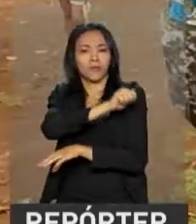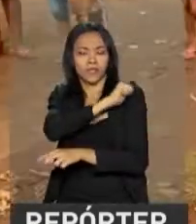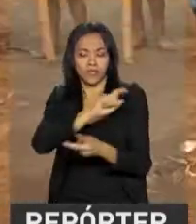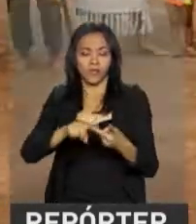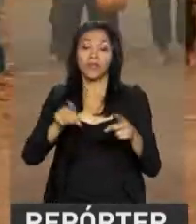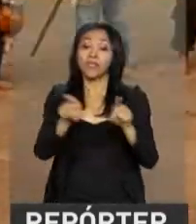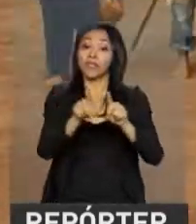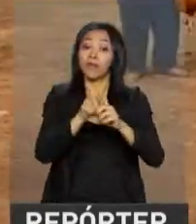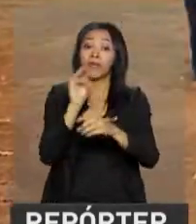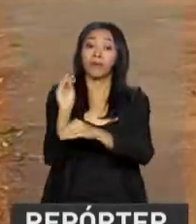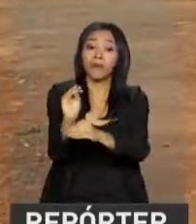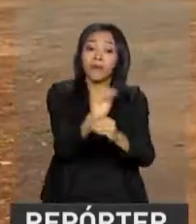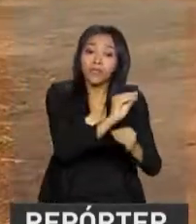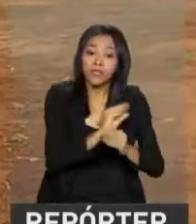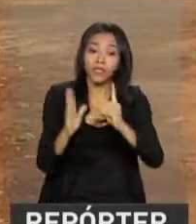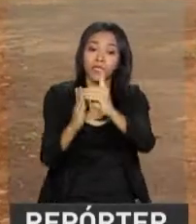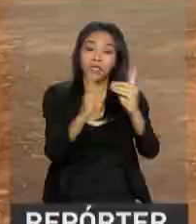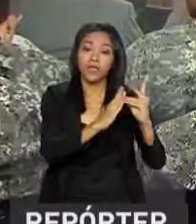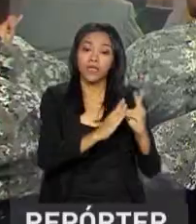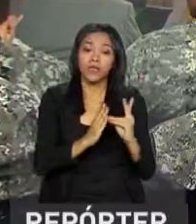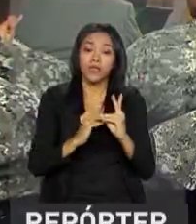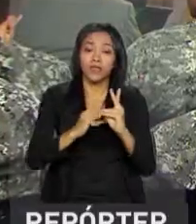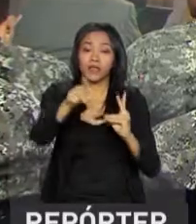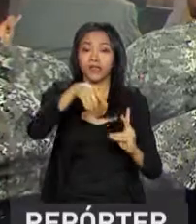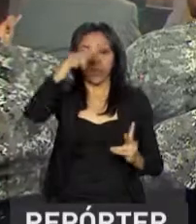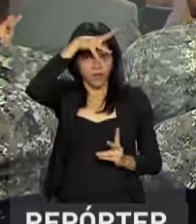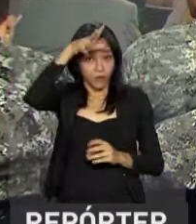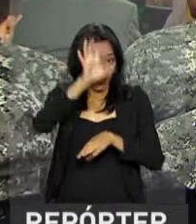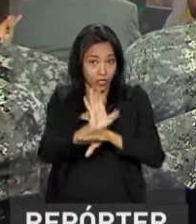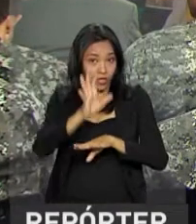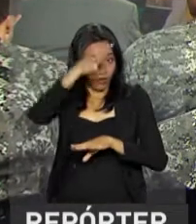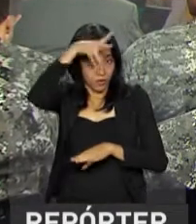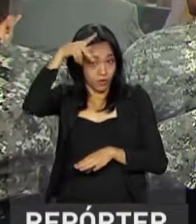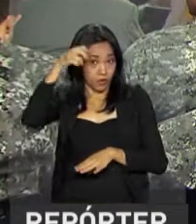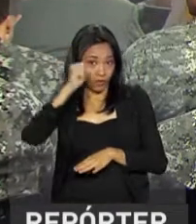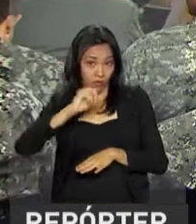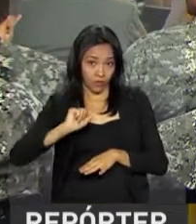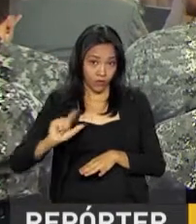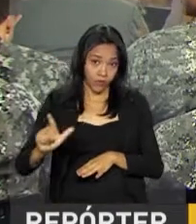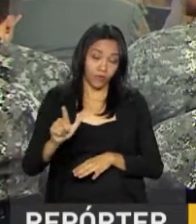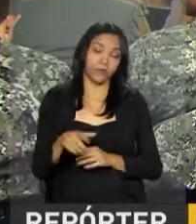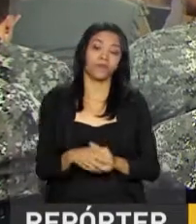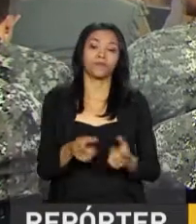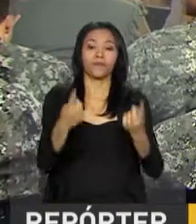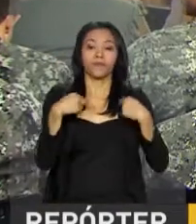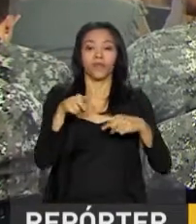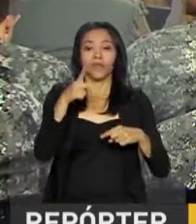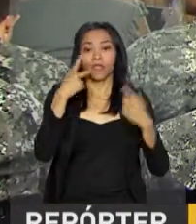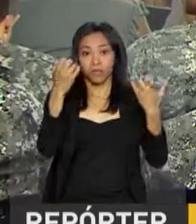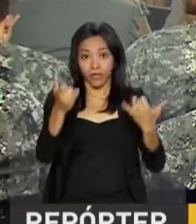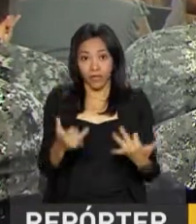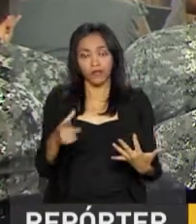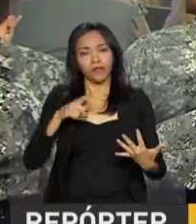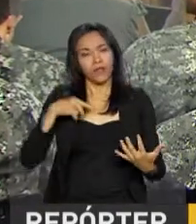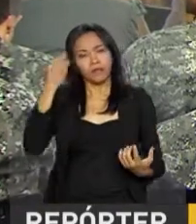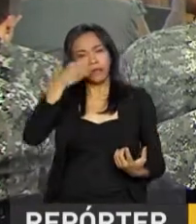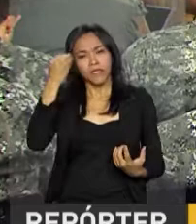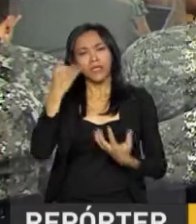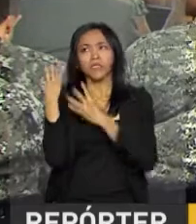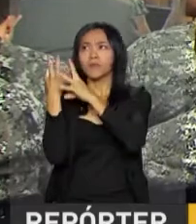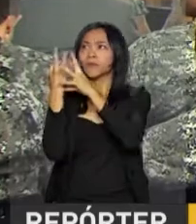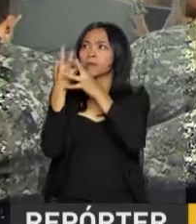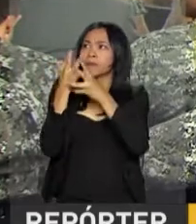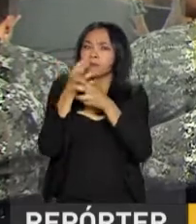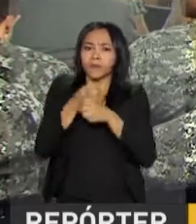de povos indígenas no mato grosso do sul agregou muito valor muito conhecimento na experiência em algumas atuações que eu não tinha